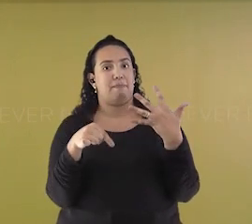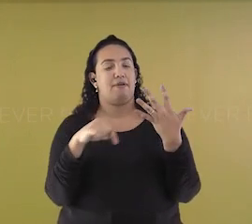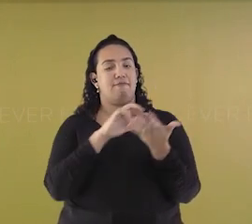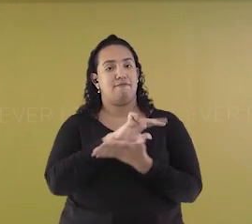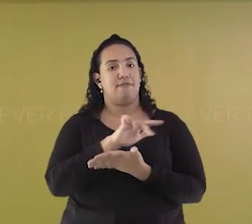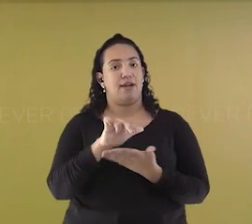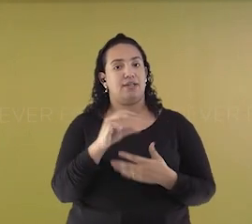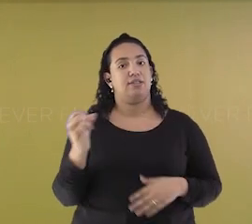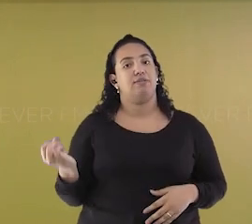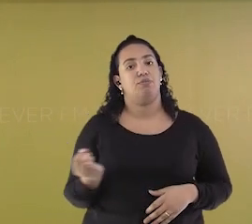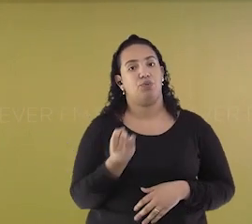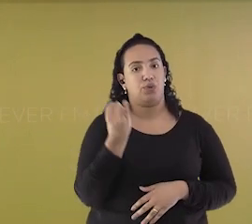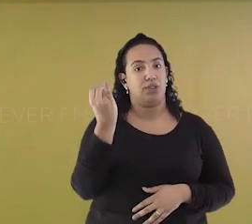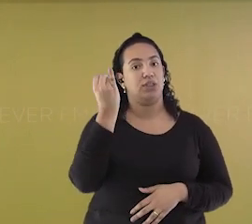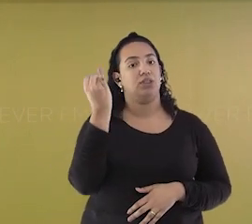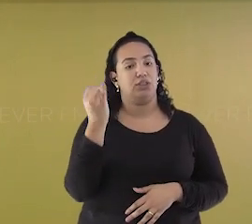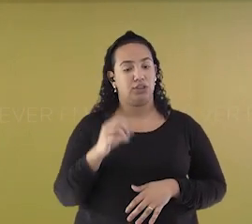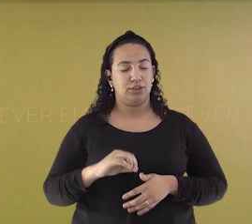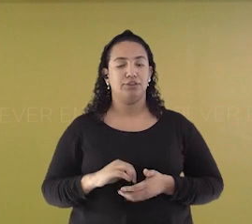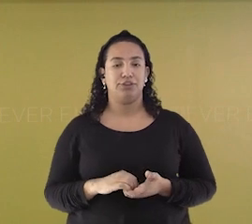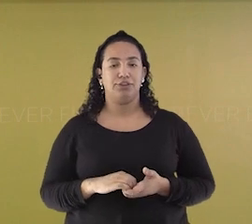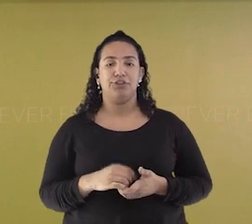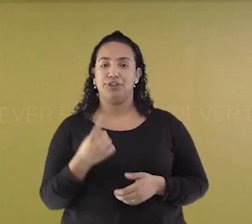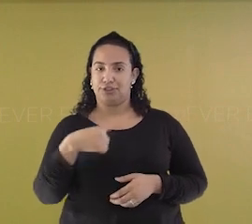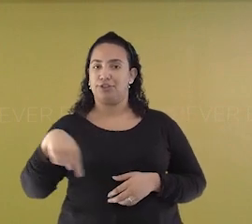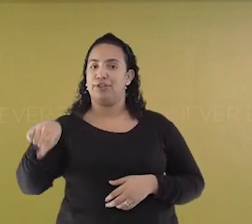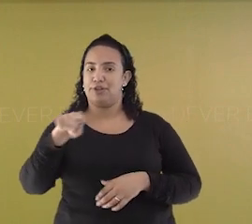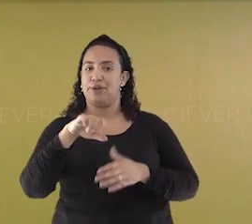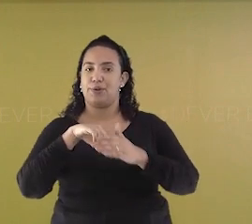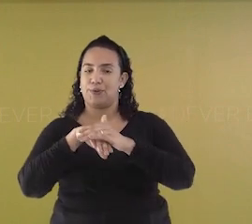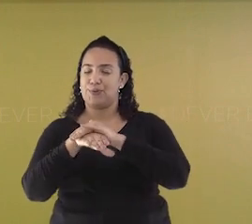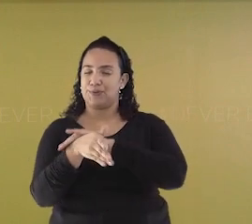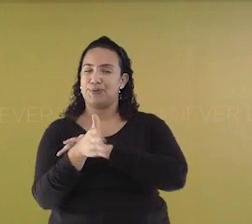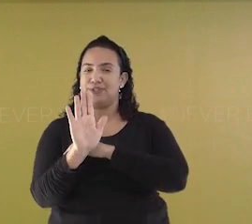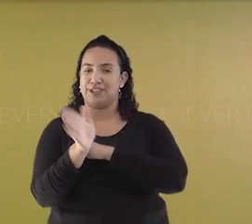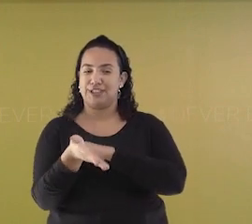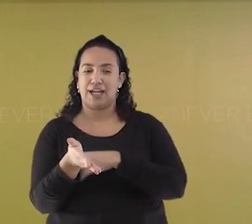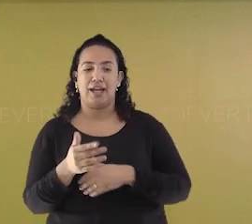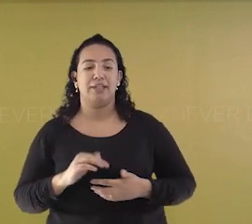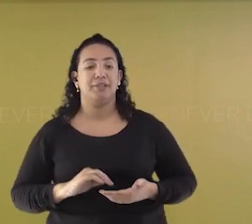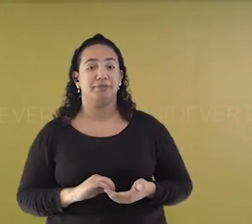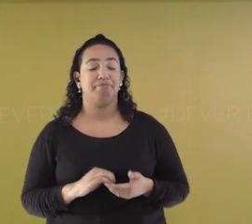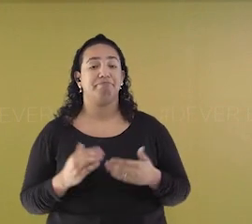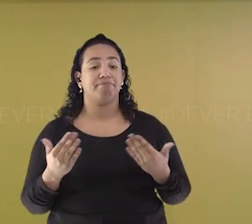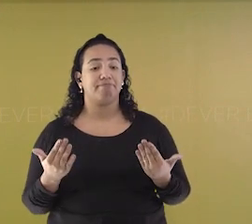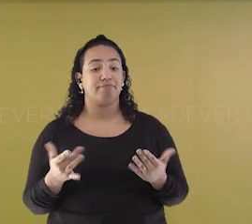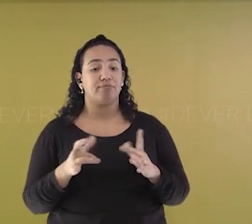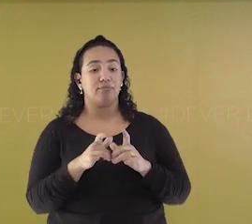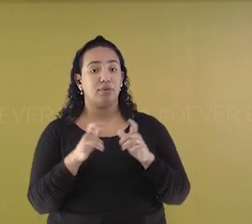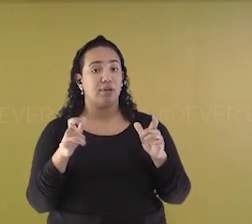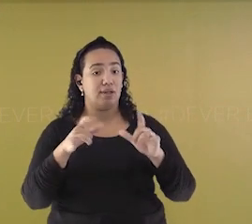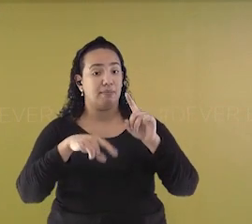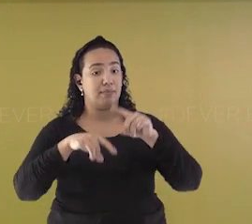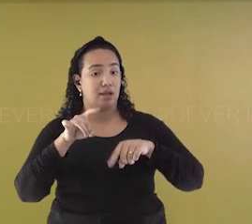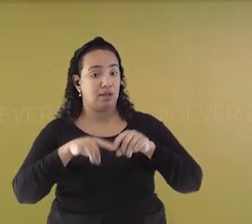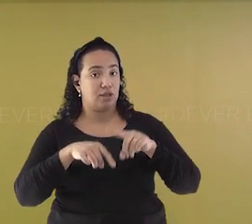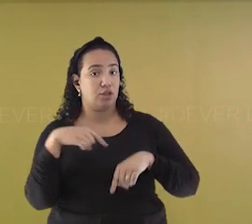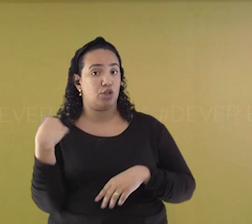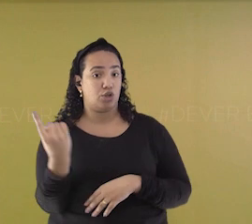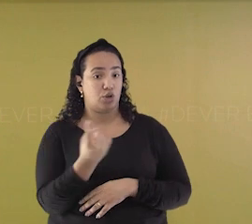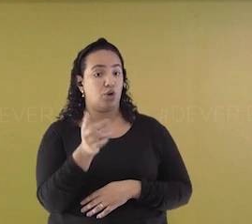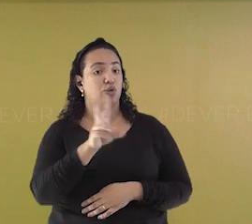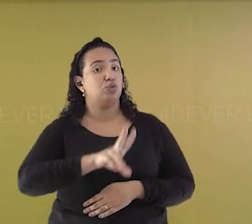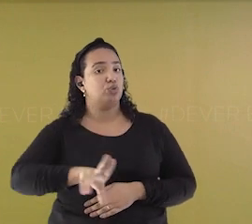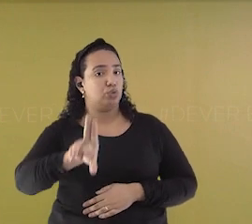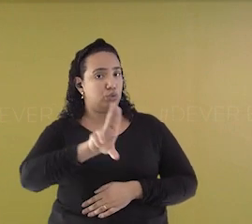coisas indispensáveis para a rotina a que estamos acostumados. Muitos desses itens são bem